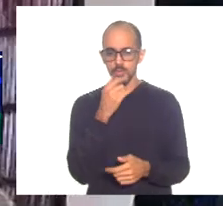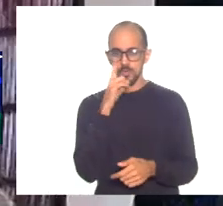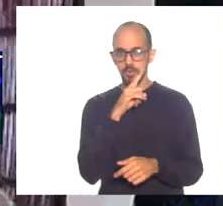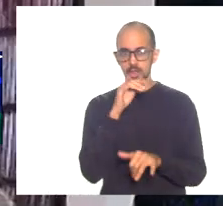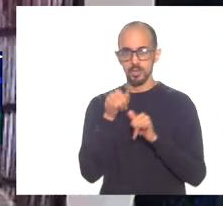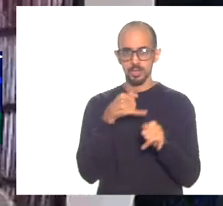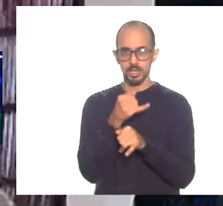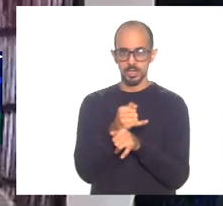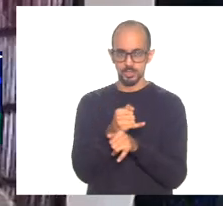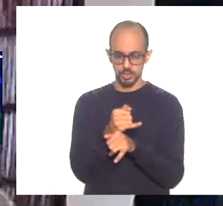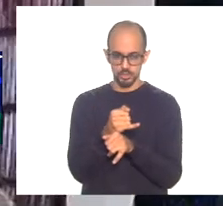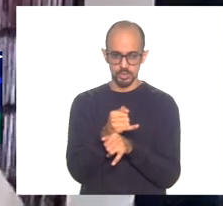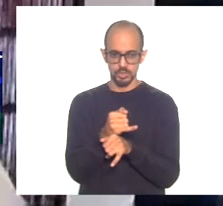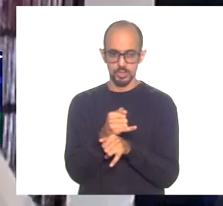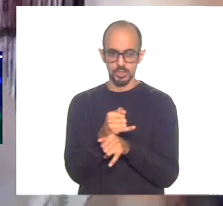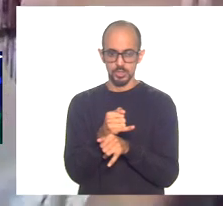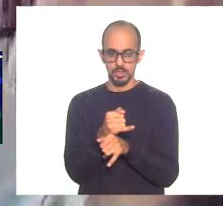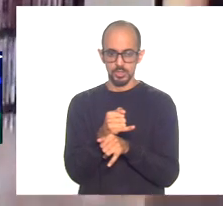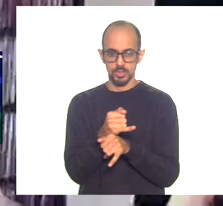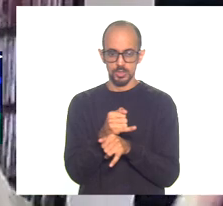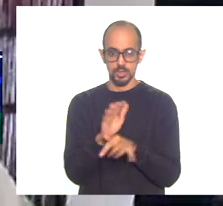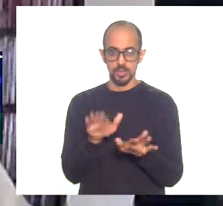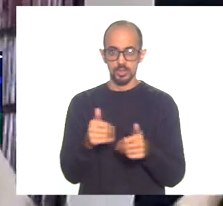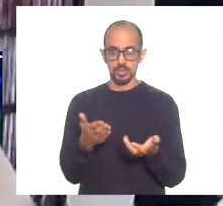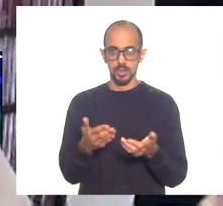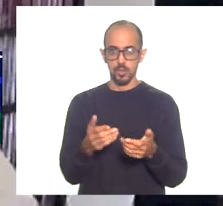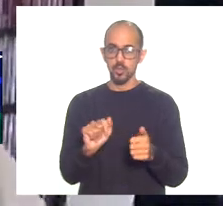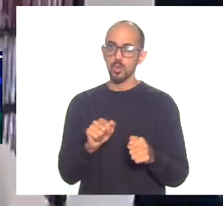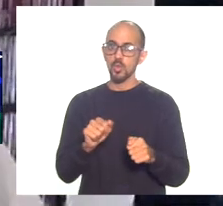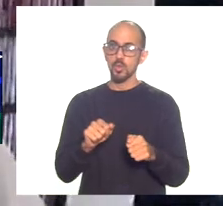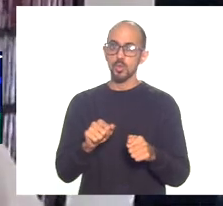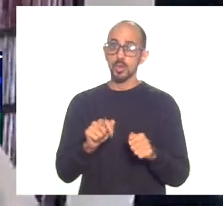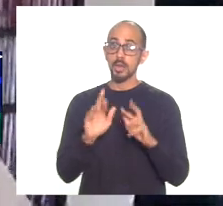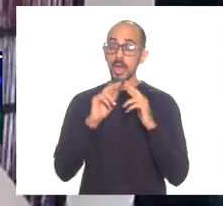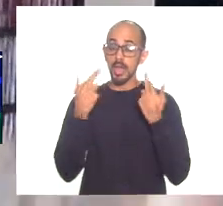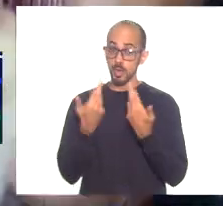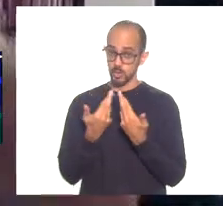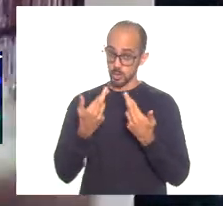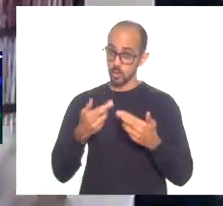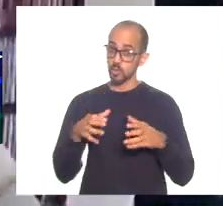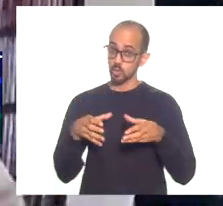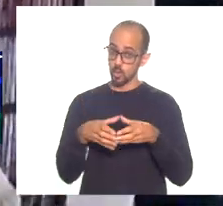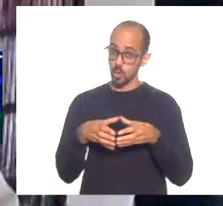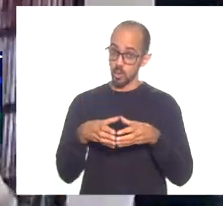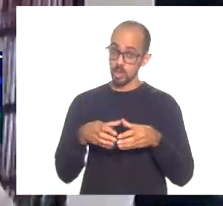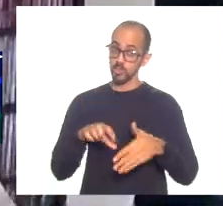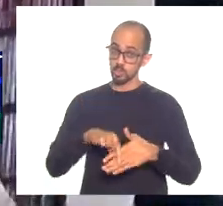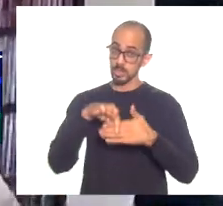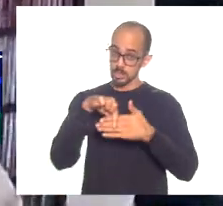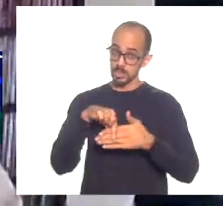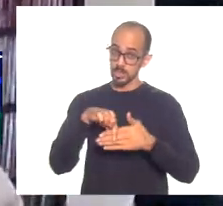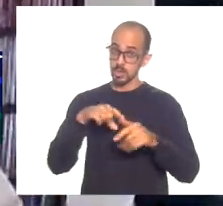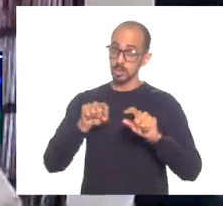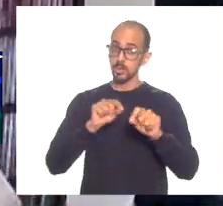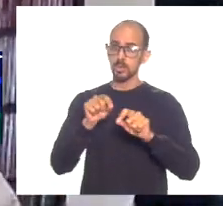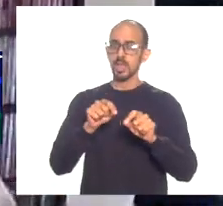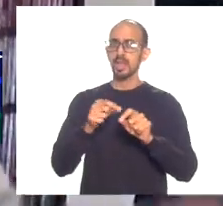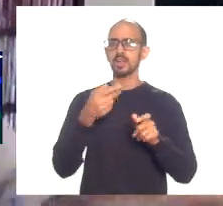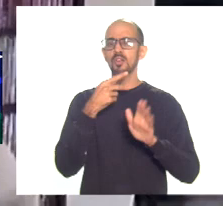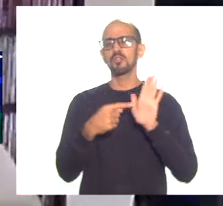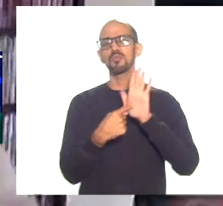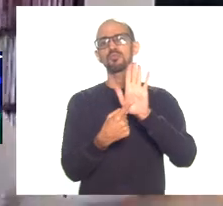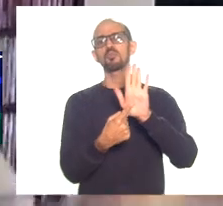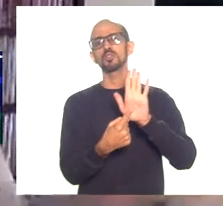em casa para os captados no colégio da reunião duplas de vidro aí tava postando a Cedae